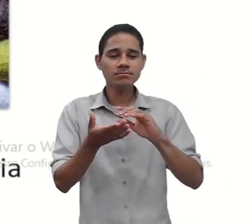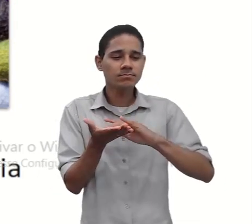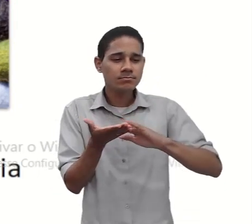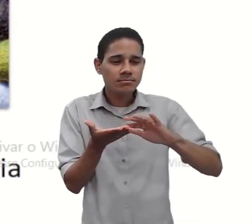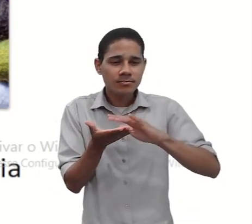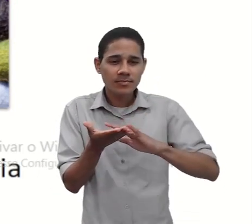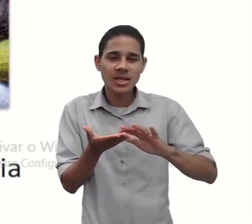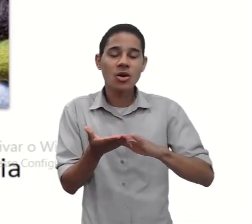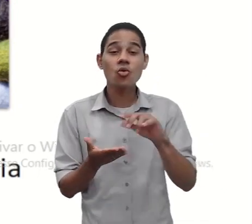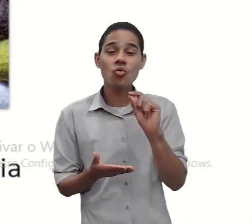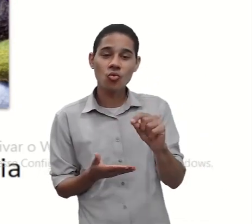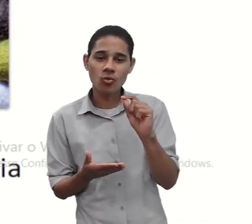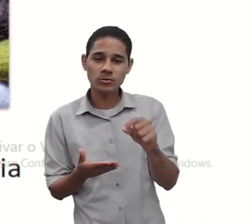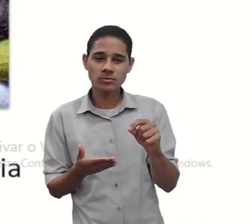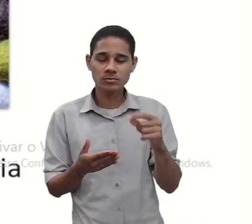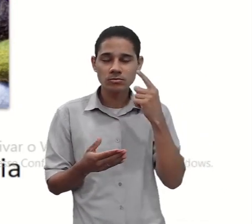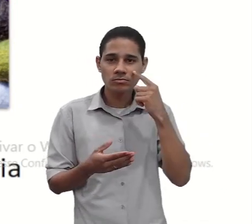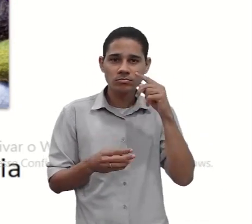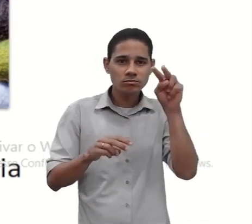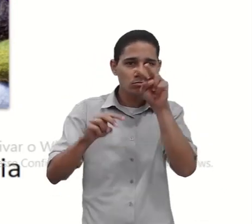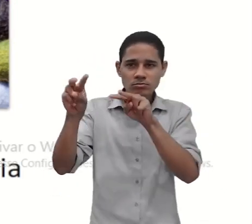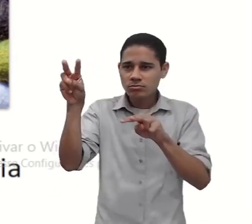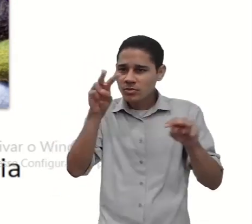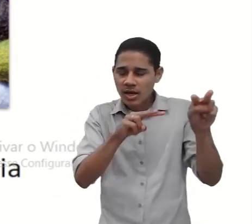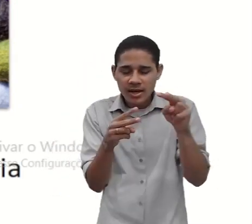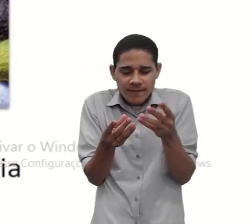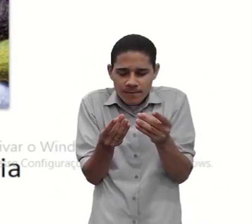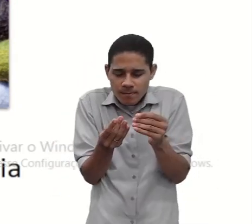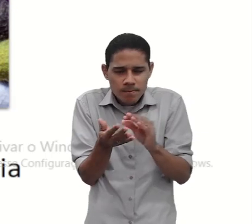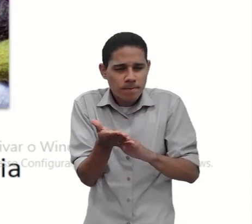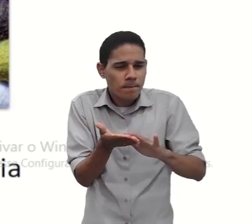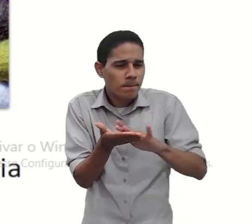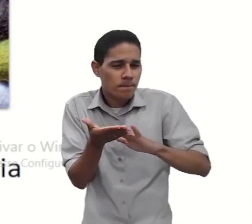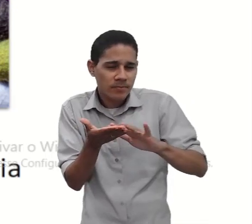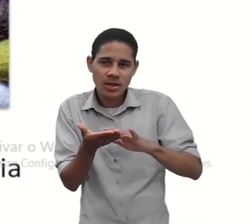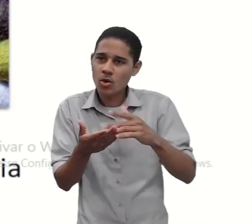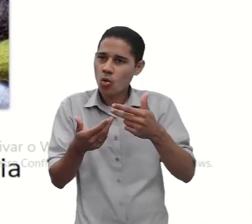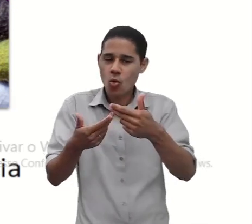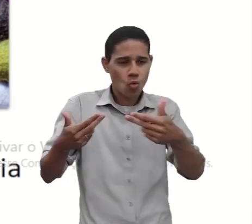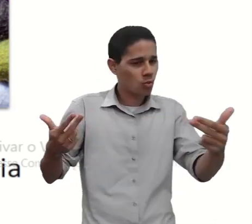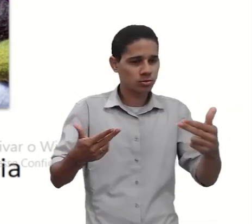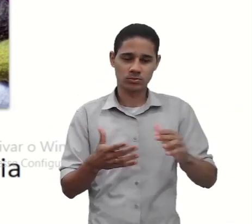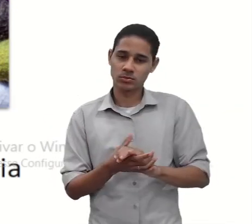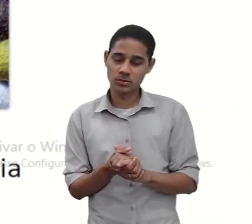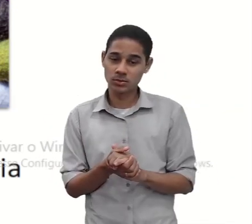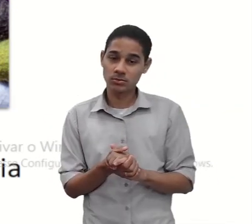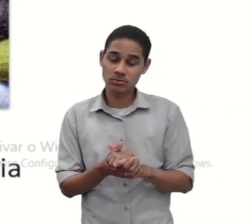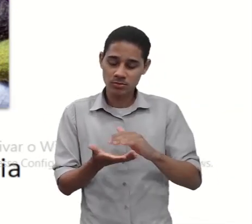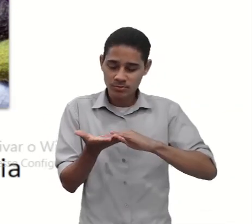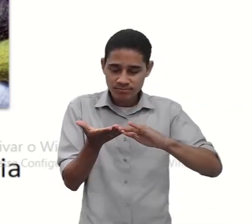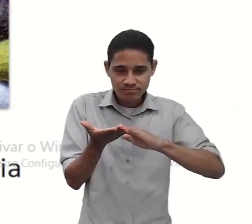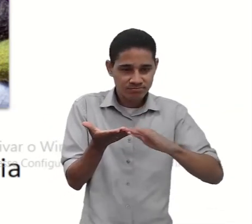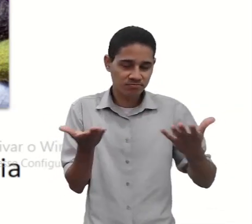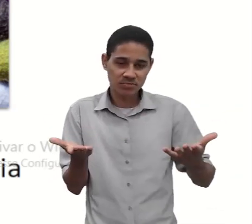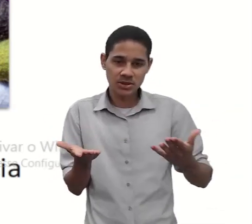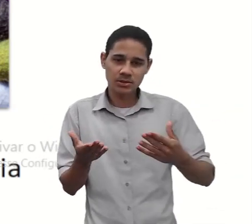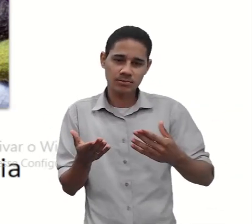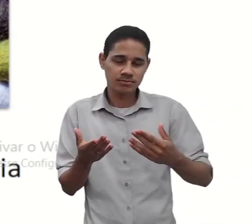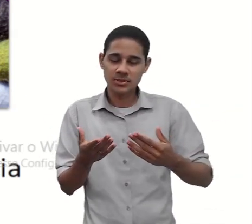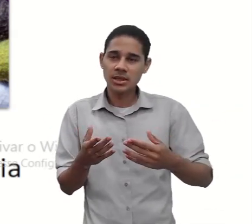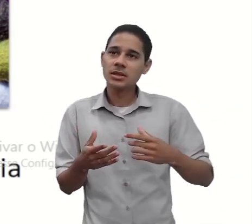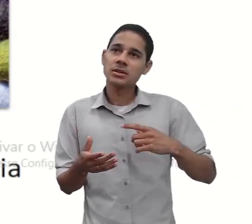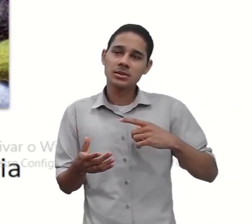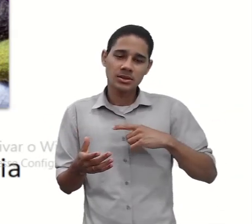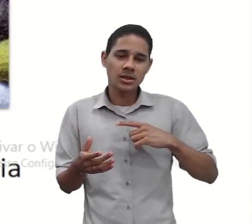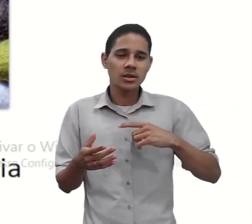mais é que um aspecto visual ou sensação tátil de uma superfície ou objeto. Portanto, textura está relacionado às